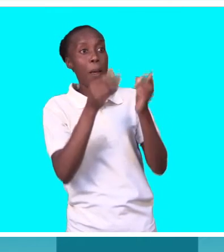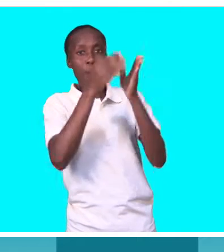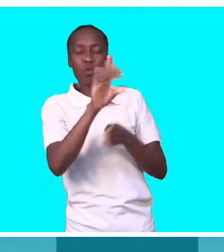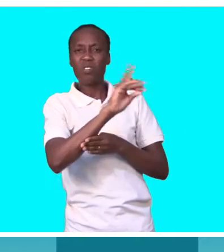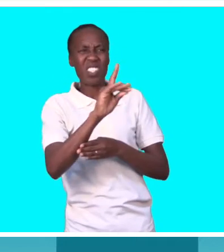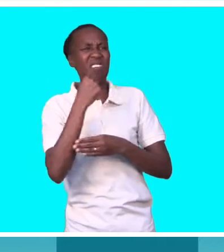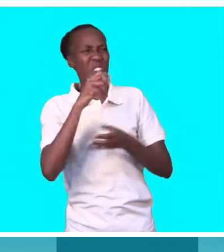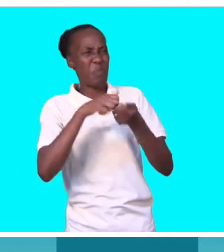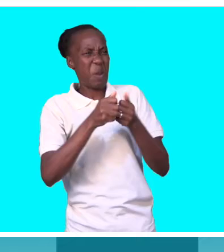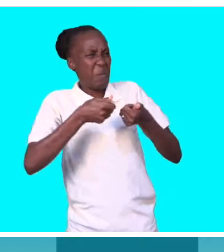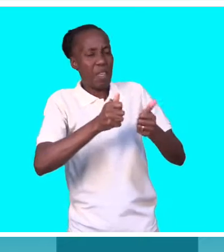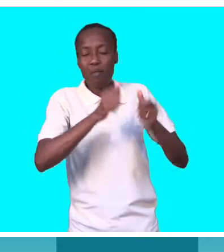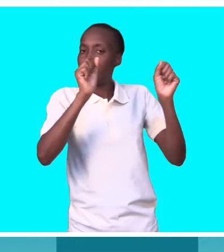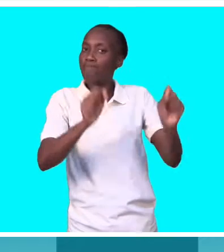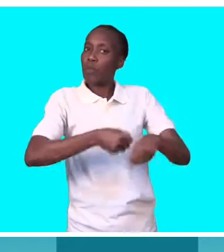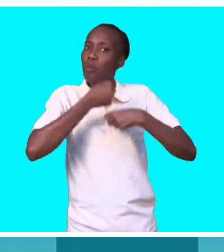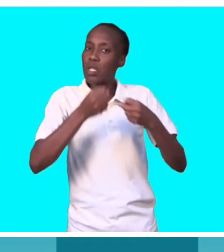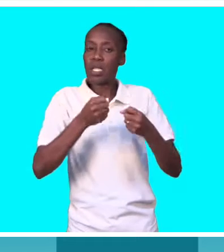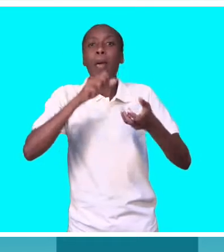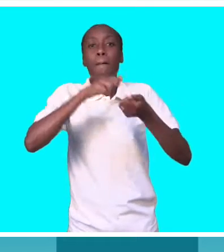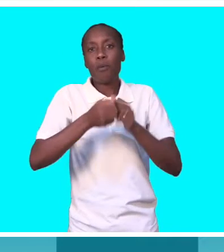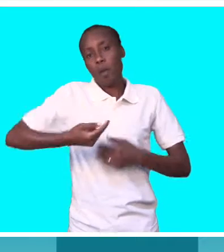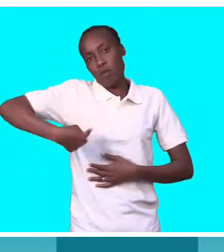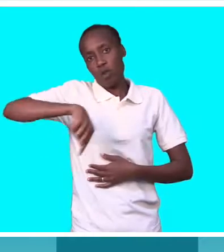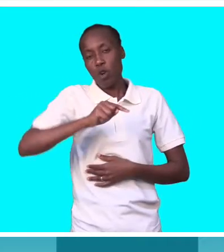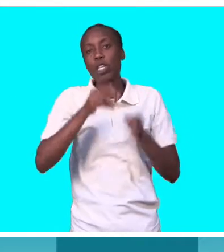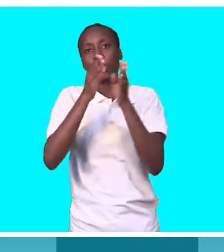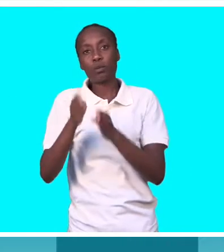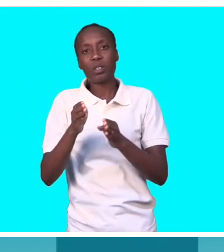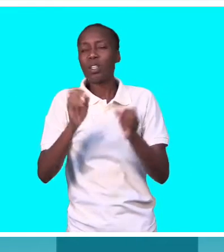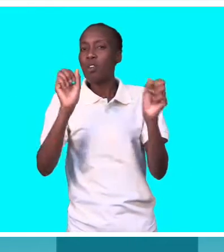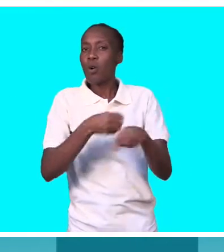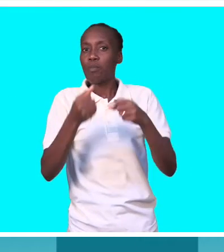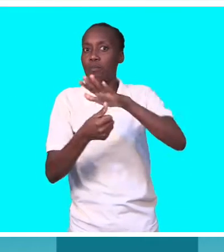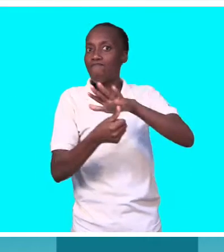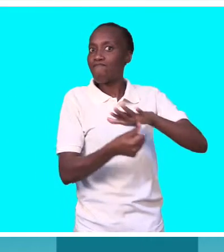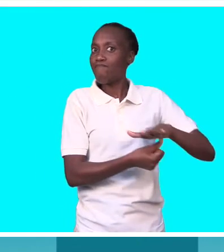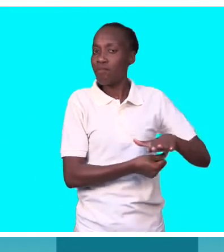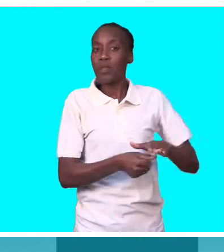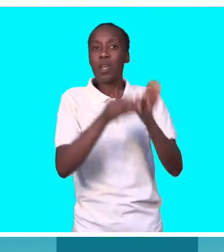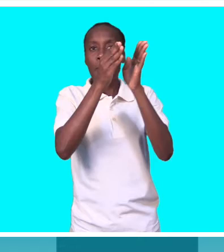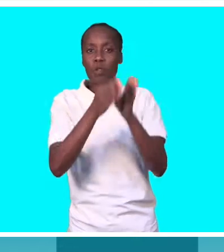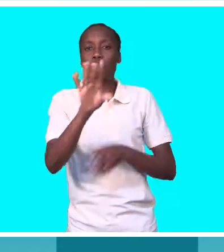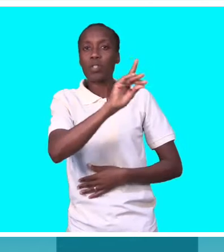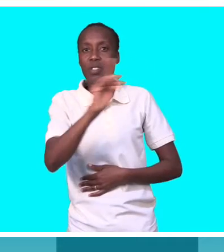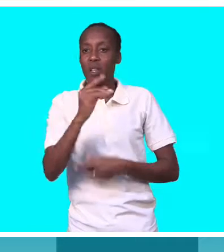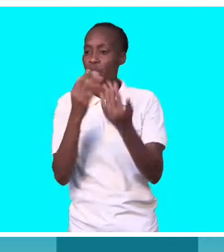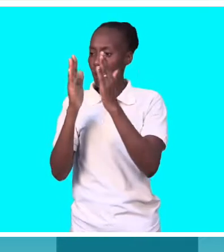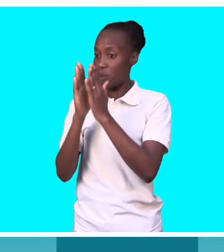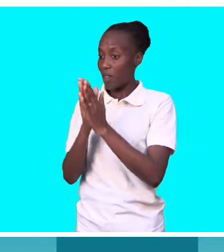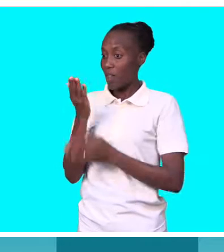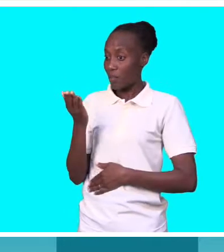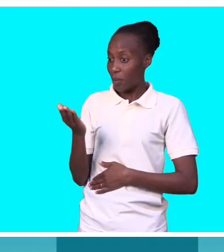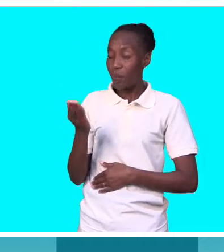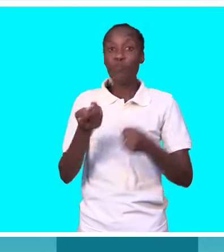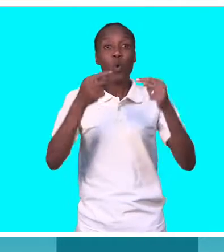em São Luís. Aliás, o Guilherme já este desafiando para ir no acesso aos serviços de saúde